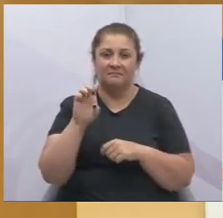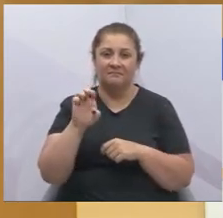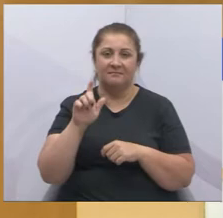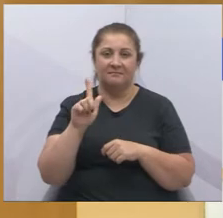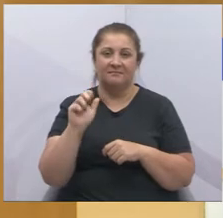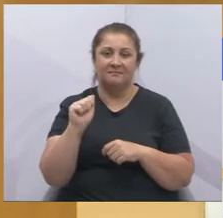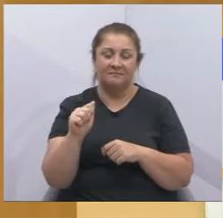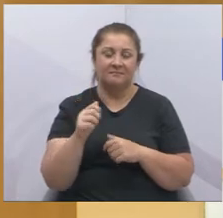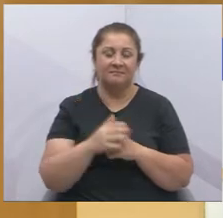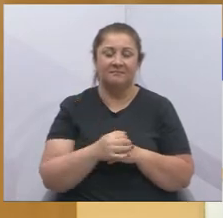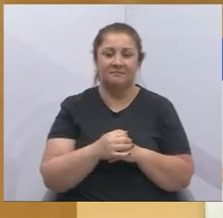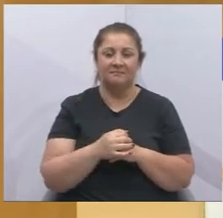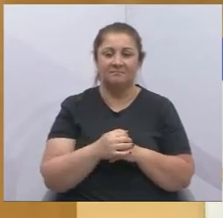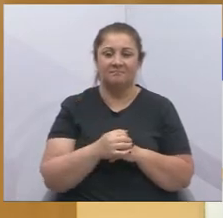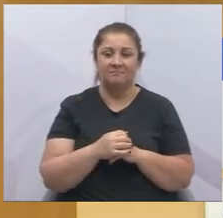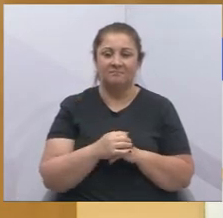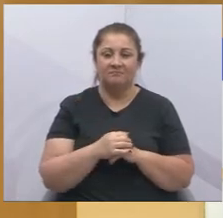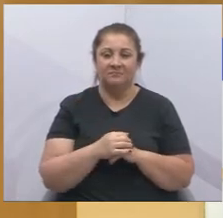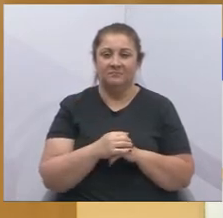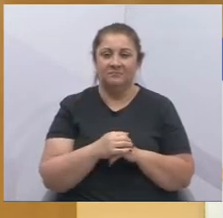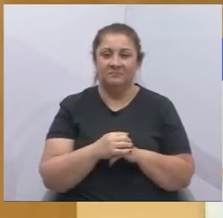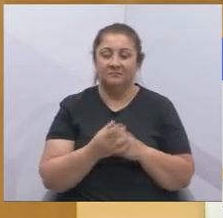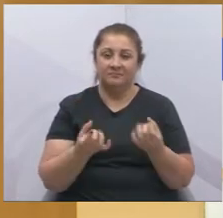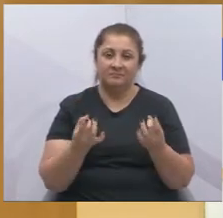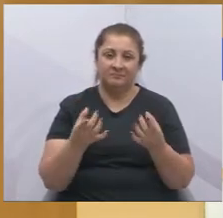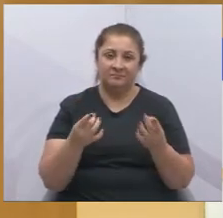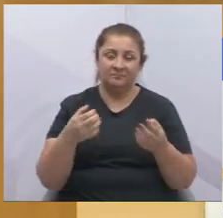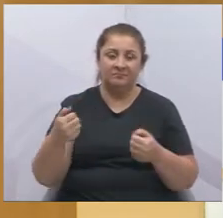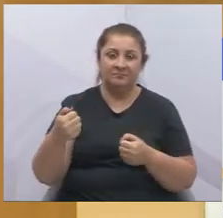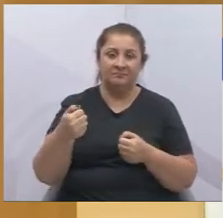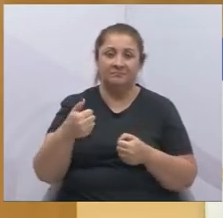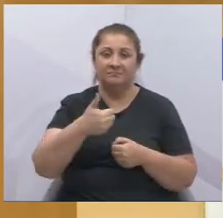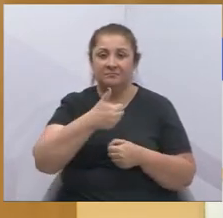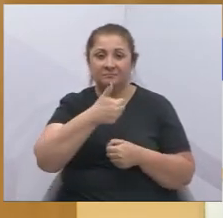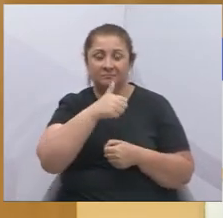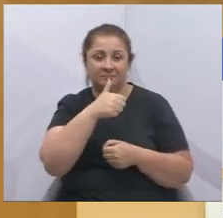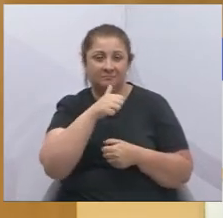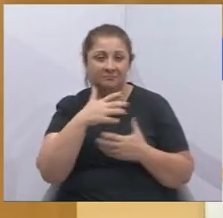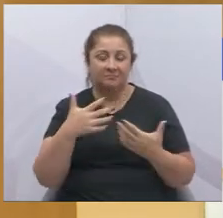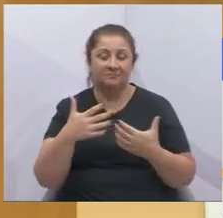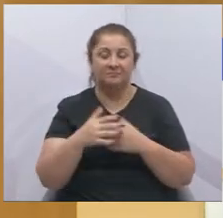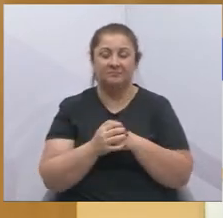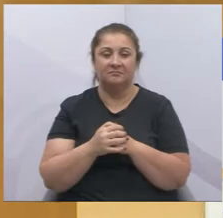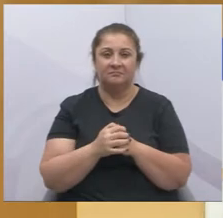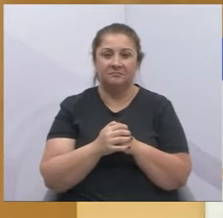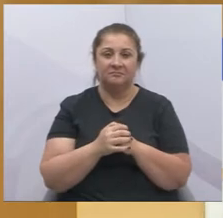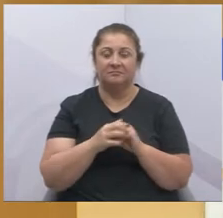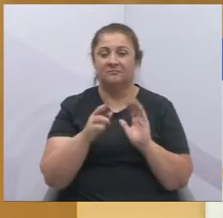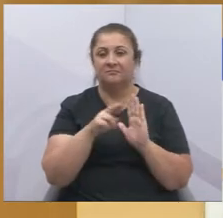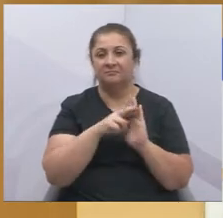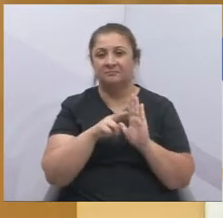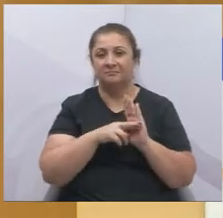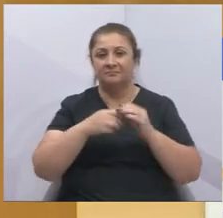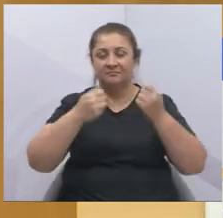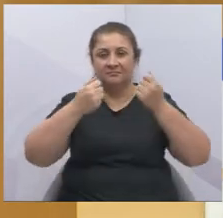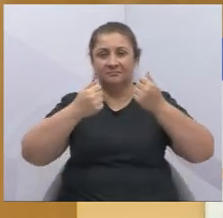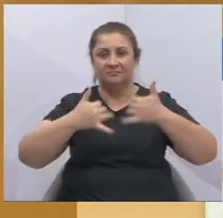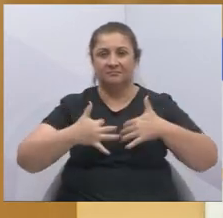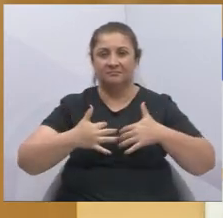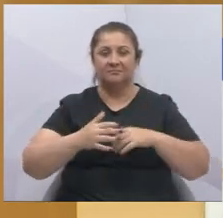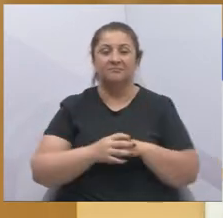estabelecimentos similares que comercializam bebidas alcoólicas, regras essas as quais dizem respeito